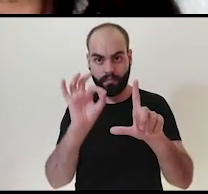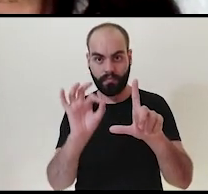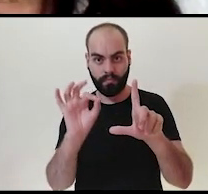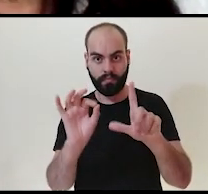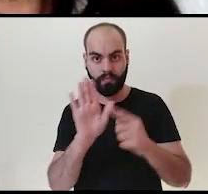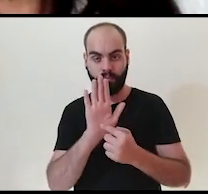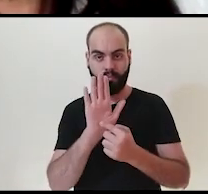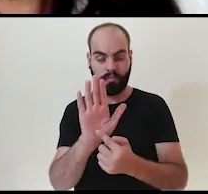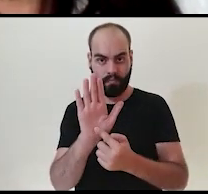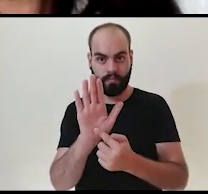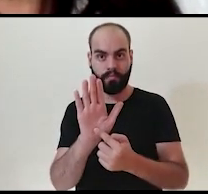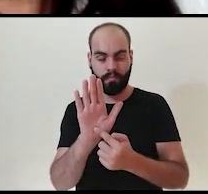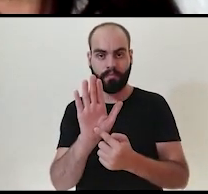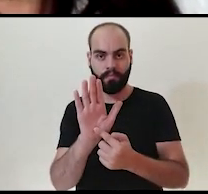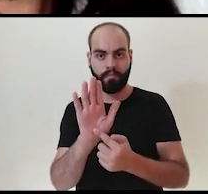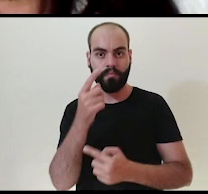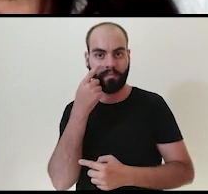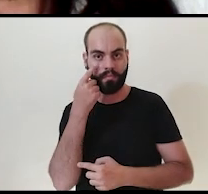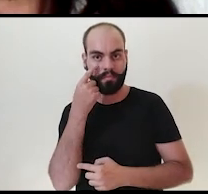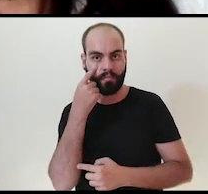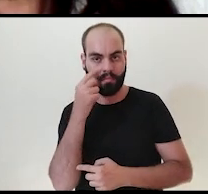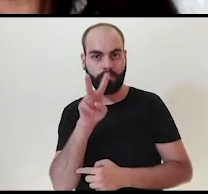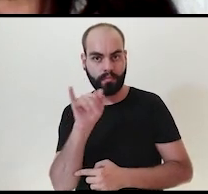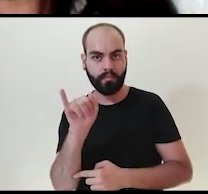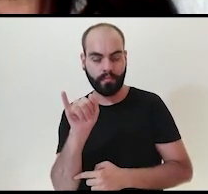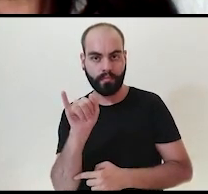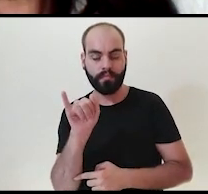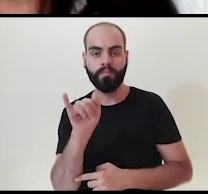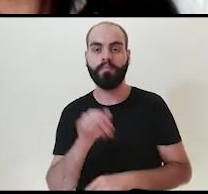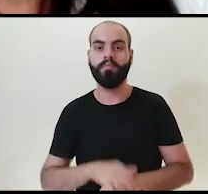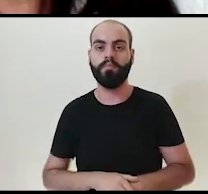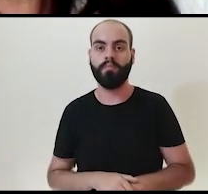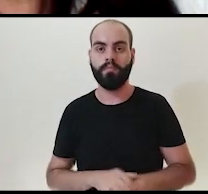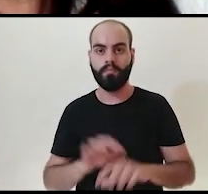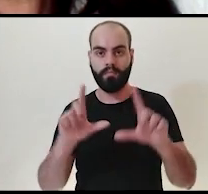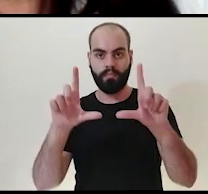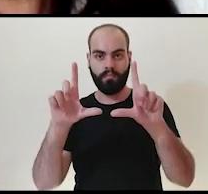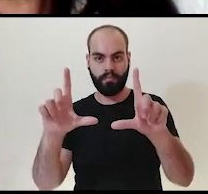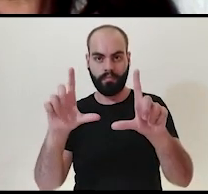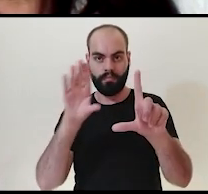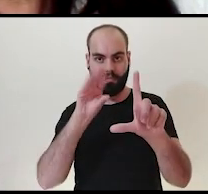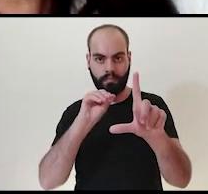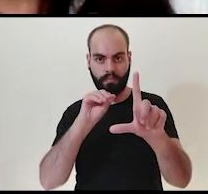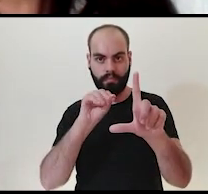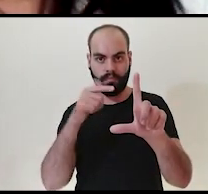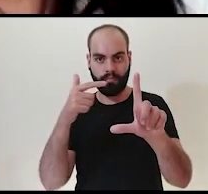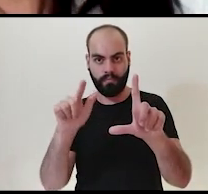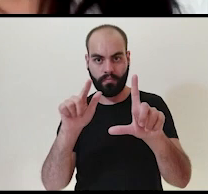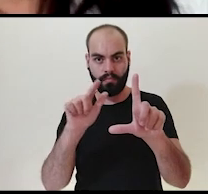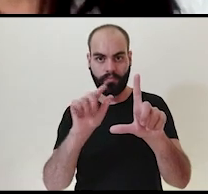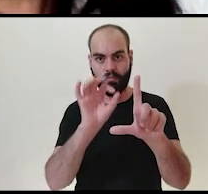passo aqui, mas você vai publicar a foto, depois você vai em avançar,